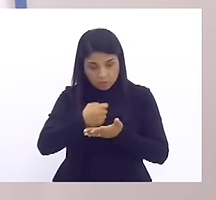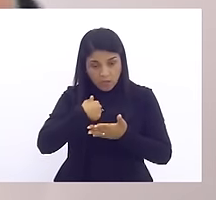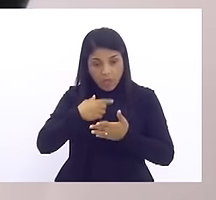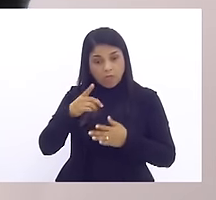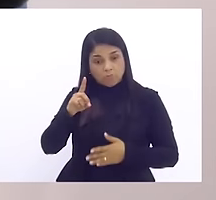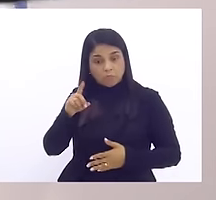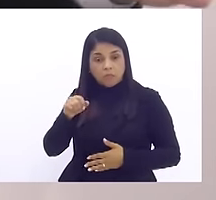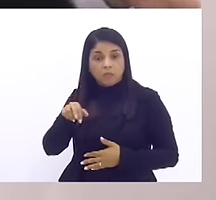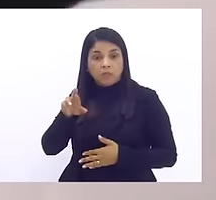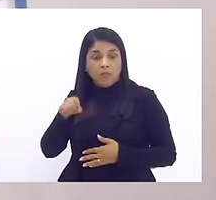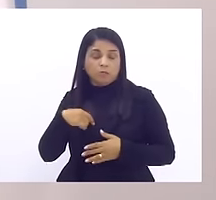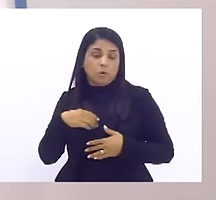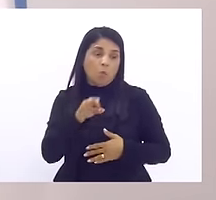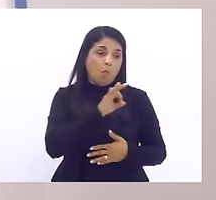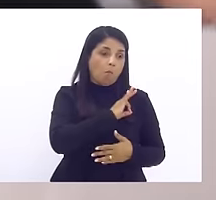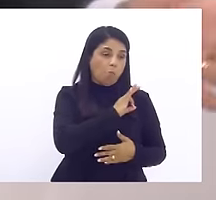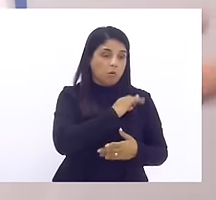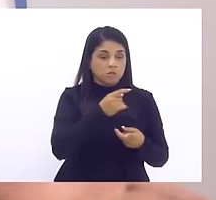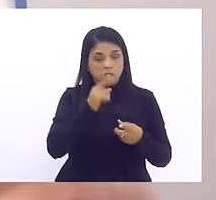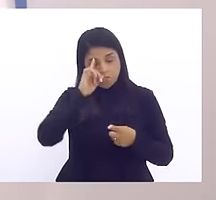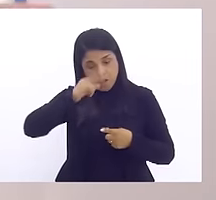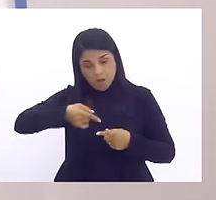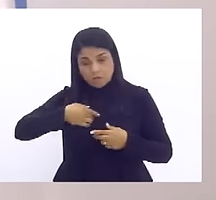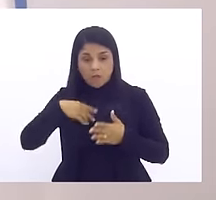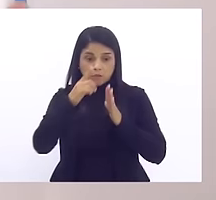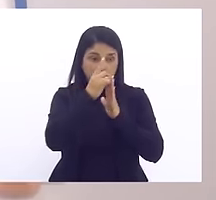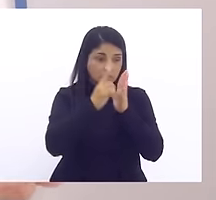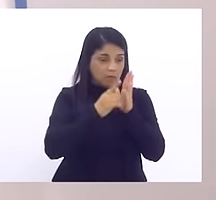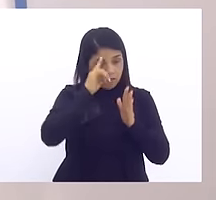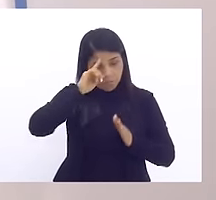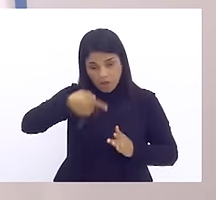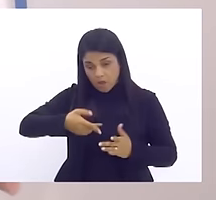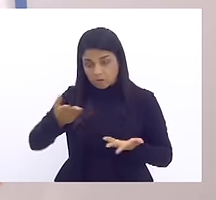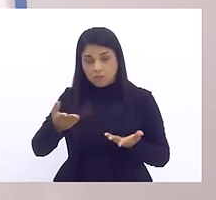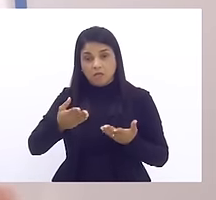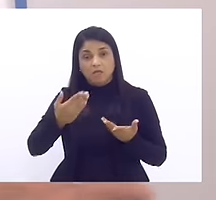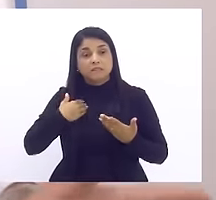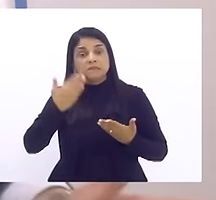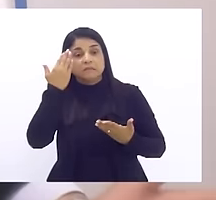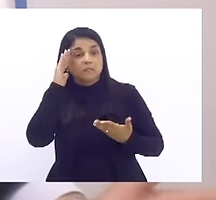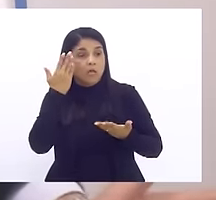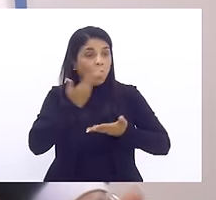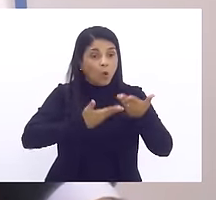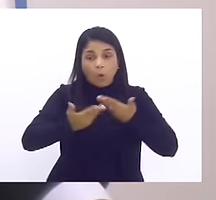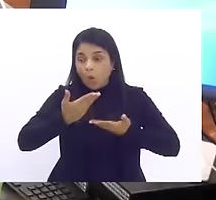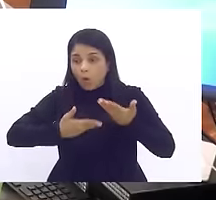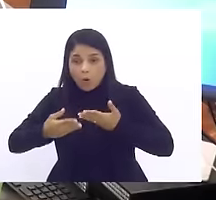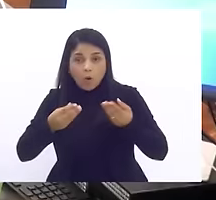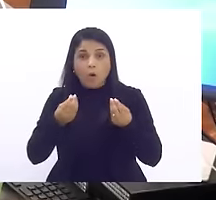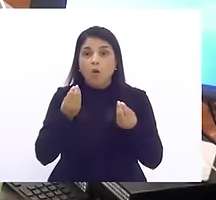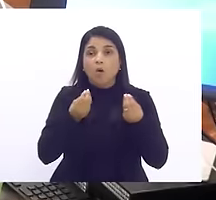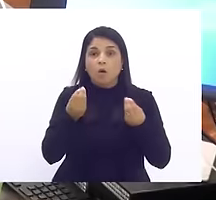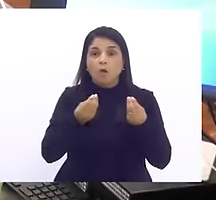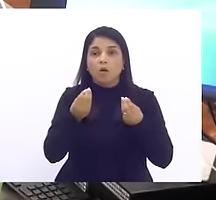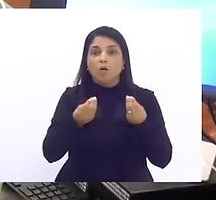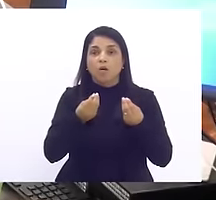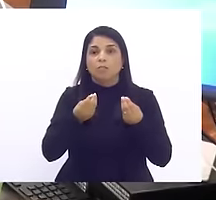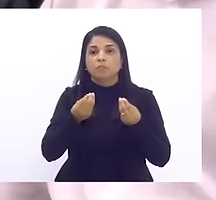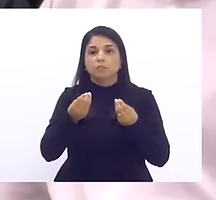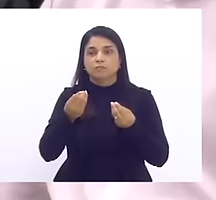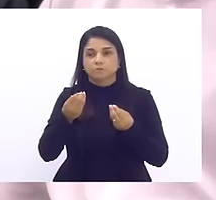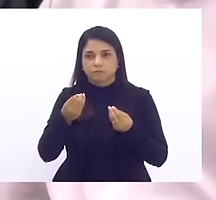que manda é o PM que mano é o Detran que manda é só para entender a dinâmica a gente tem que entender dinâmica da operação é simples é vai ser tudo verificado